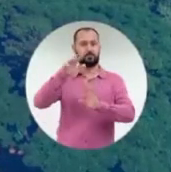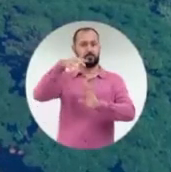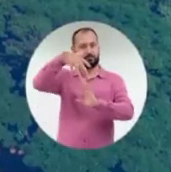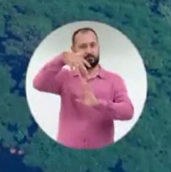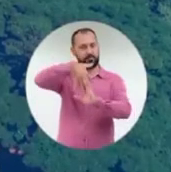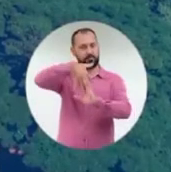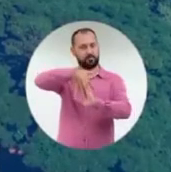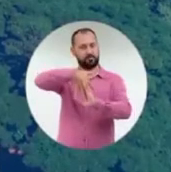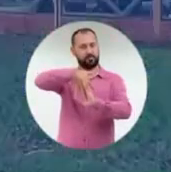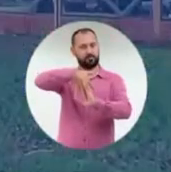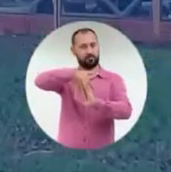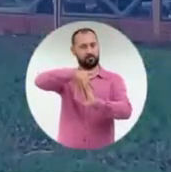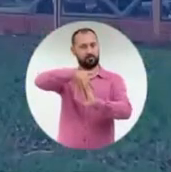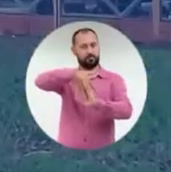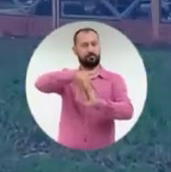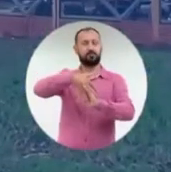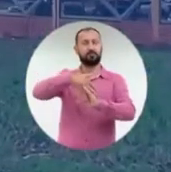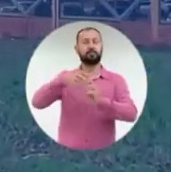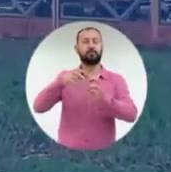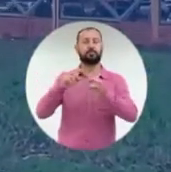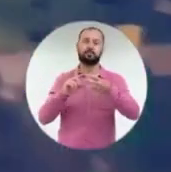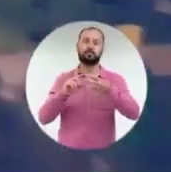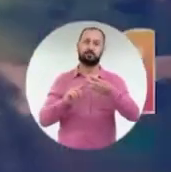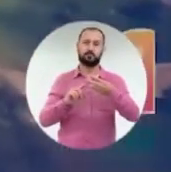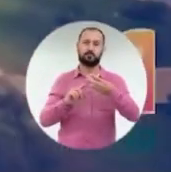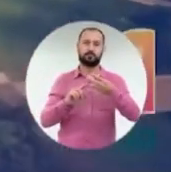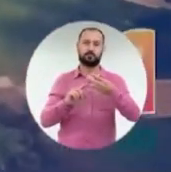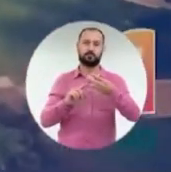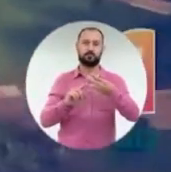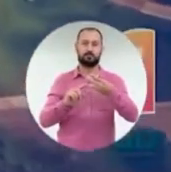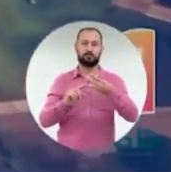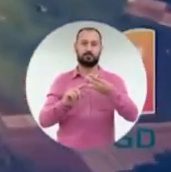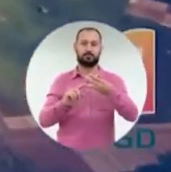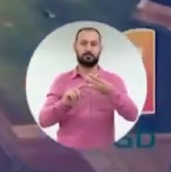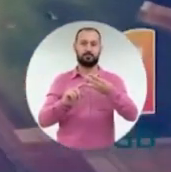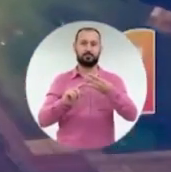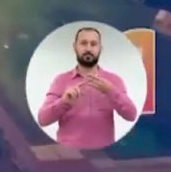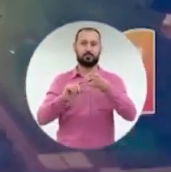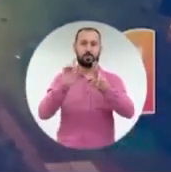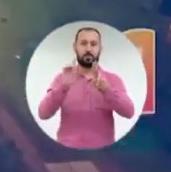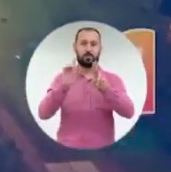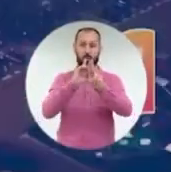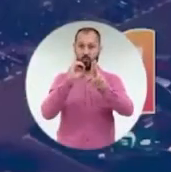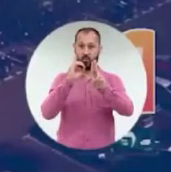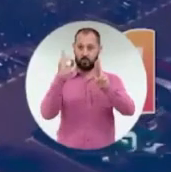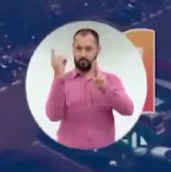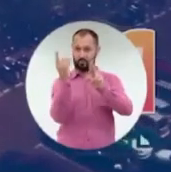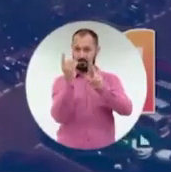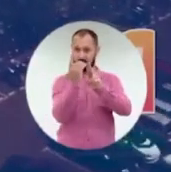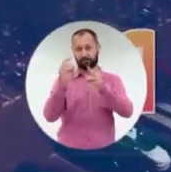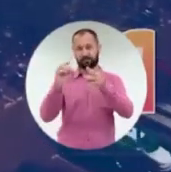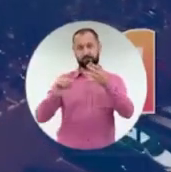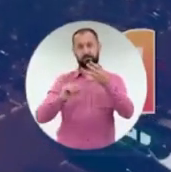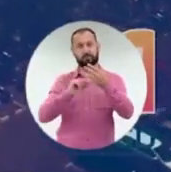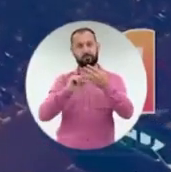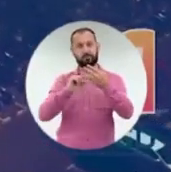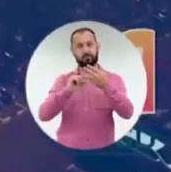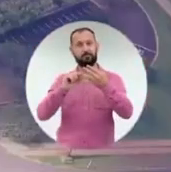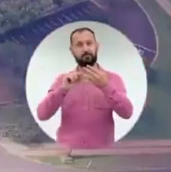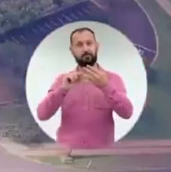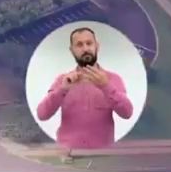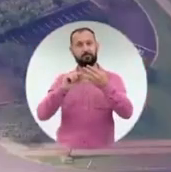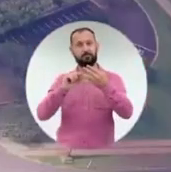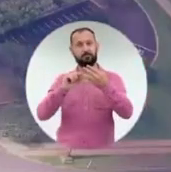Mato Grosso do Sul, a UFMS, Universidade Federal da Grande Dourados, a UFGD,